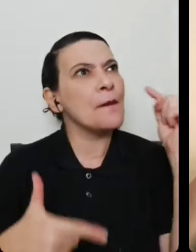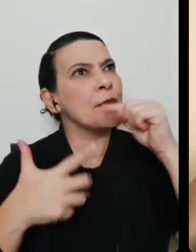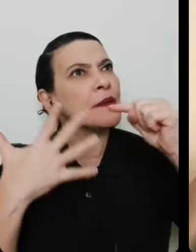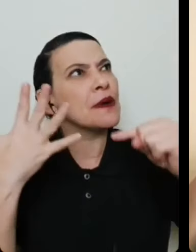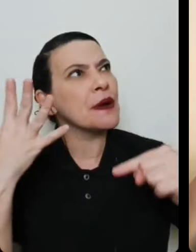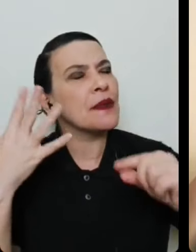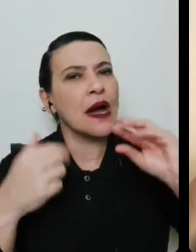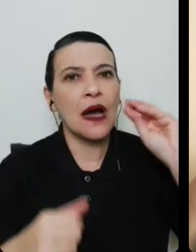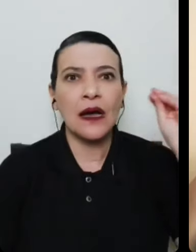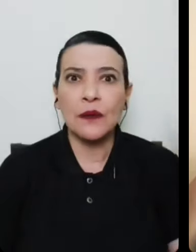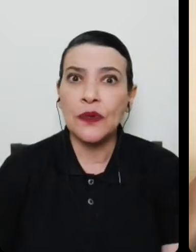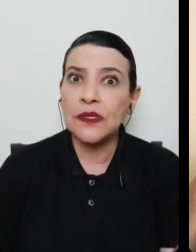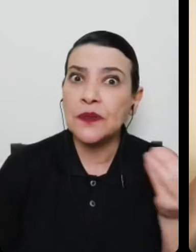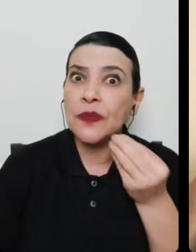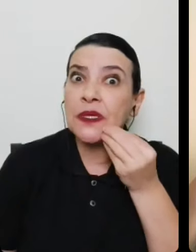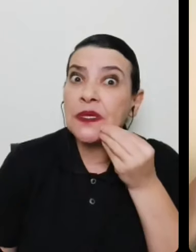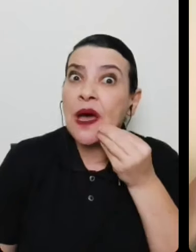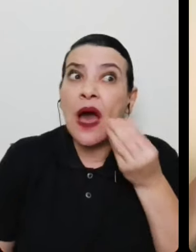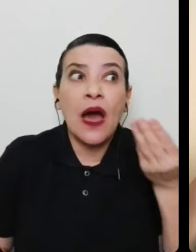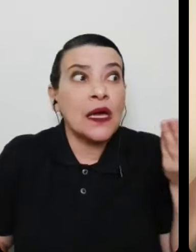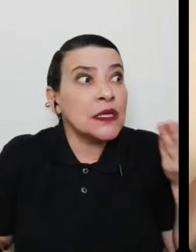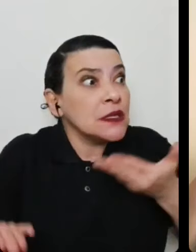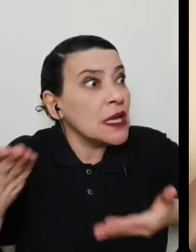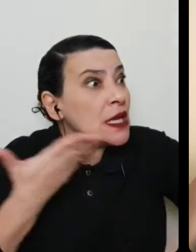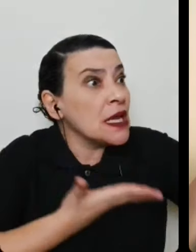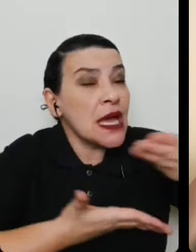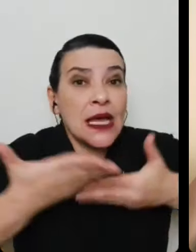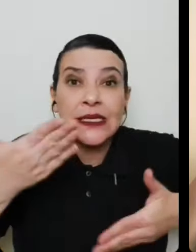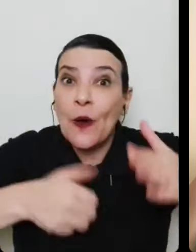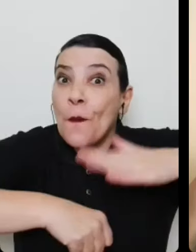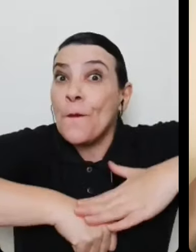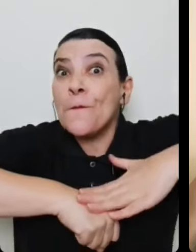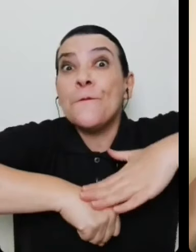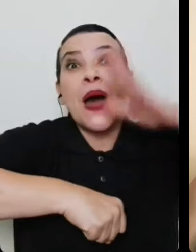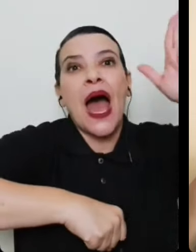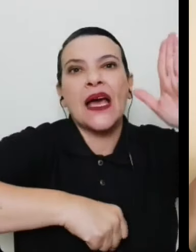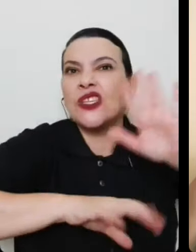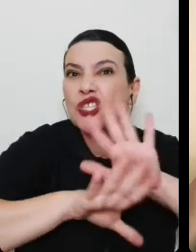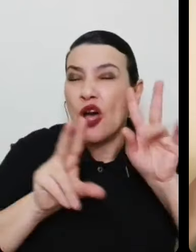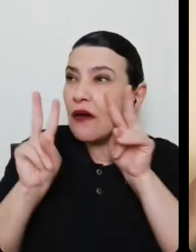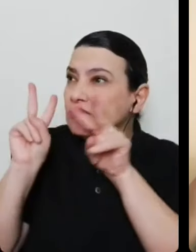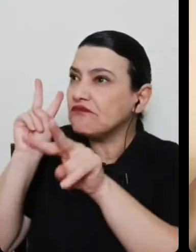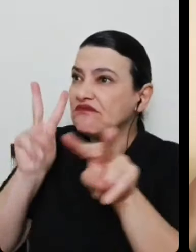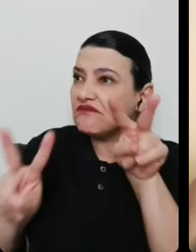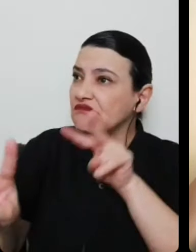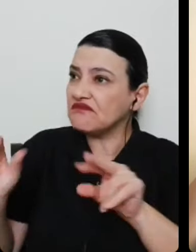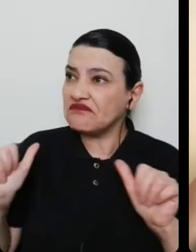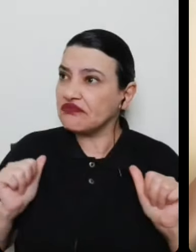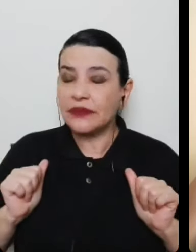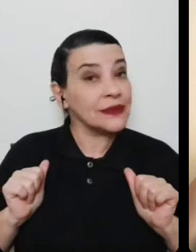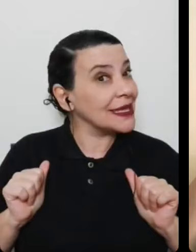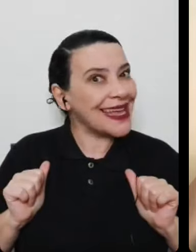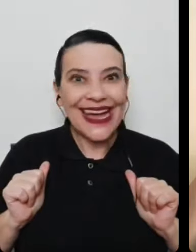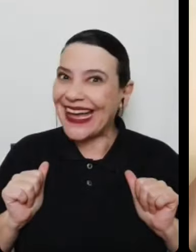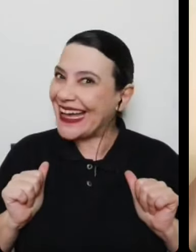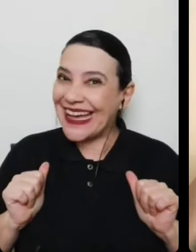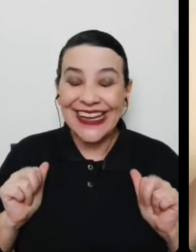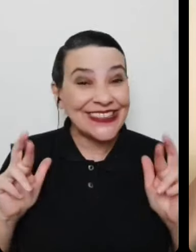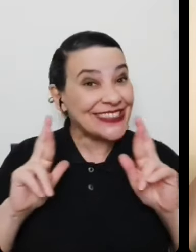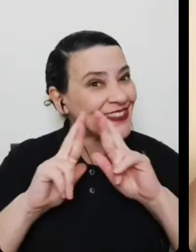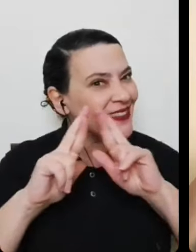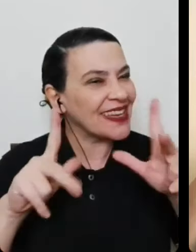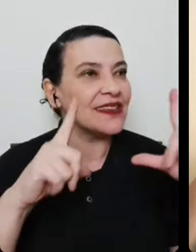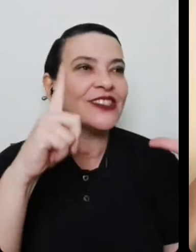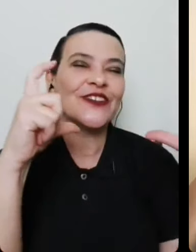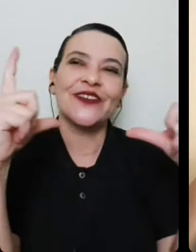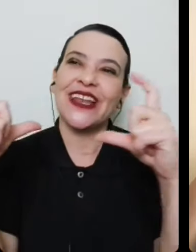que permitam maior interação do que a visual. Mais do que você olhar um museu, do que você tirar foto